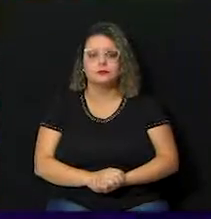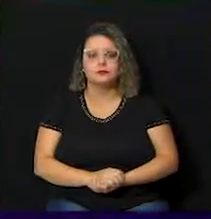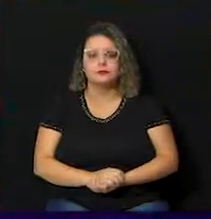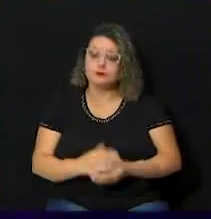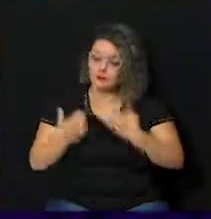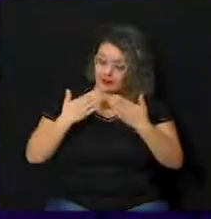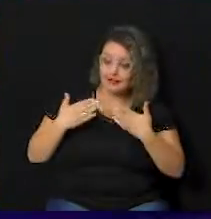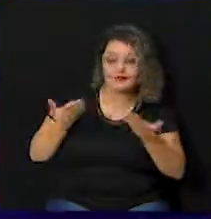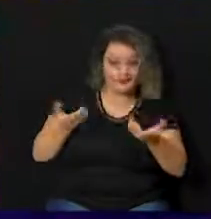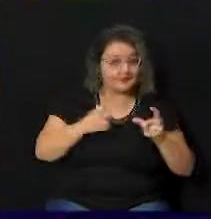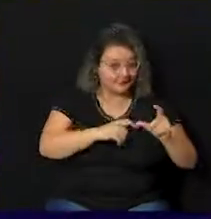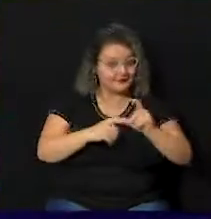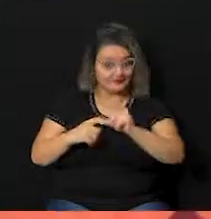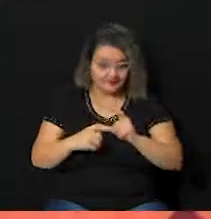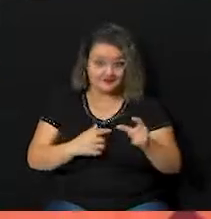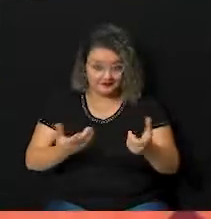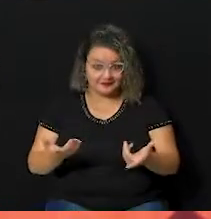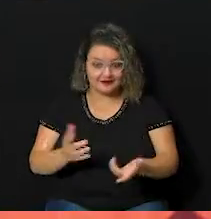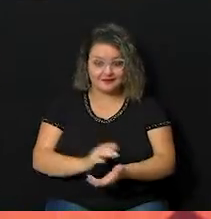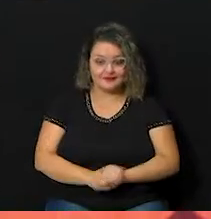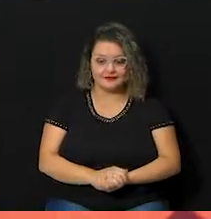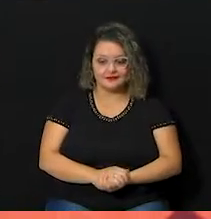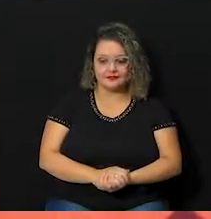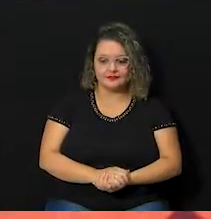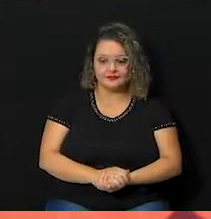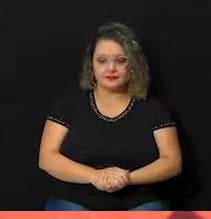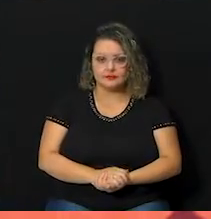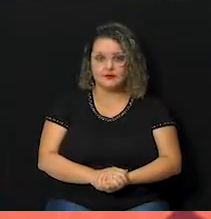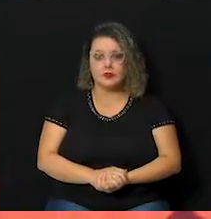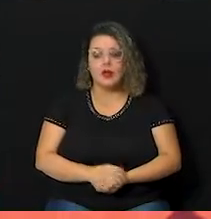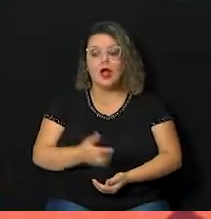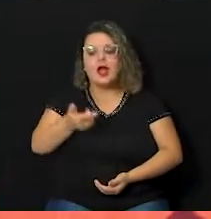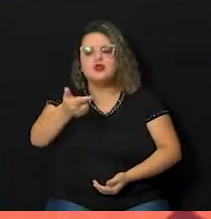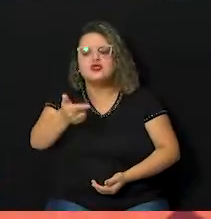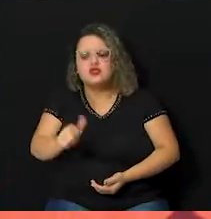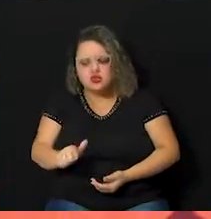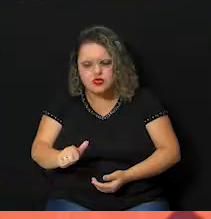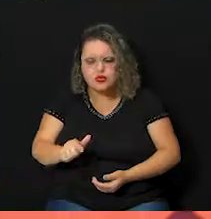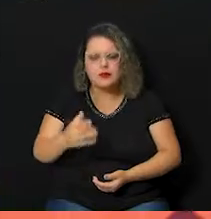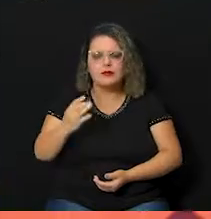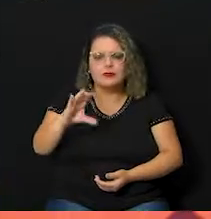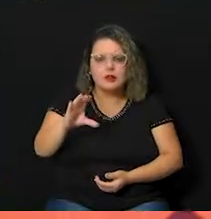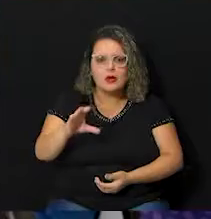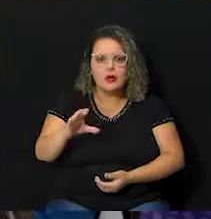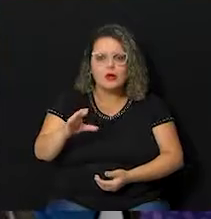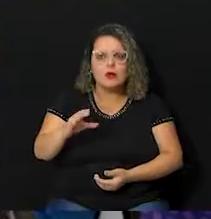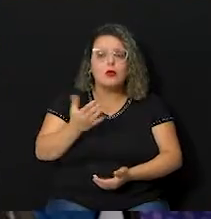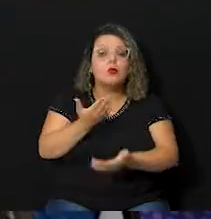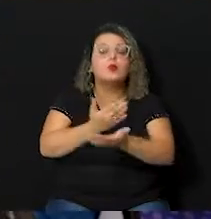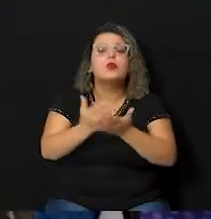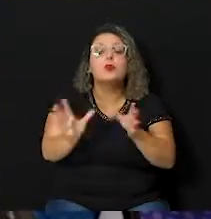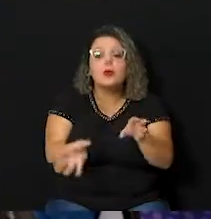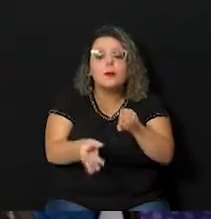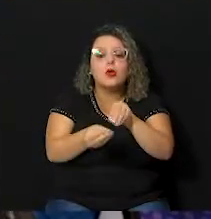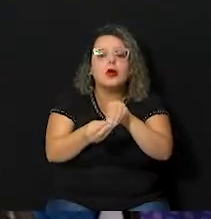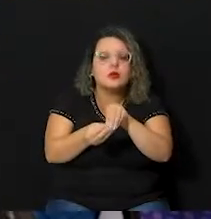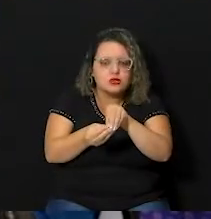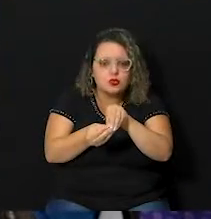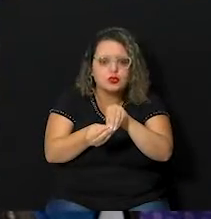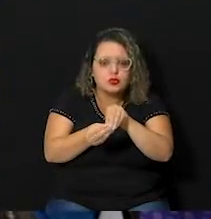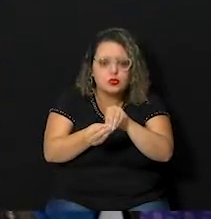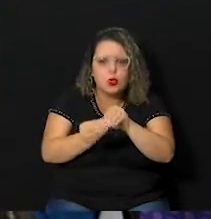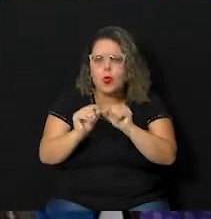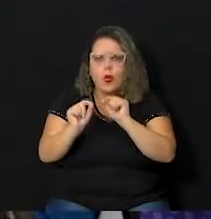Vamos falar sobre o quadrinho. E aí, é um relançamento, eu quero saber um pouquinho, vamos começar pela sinopse. Então, do